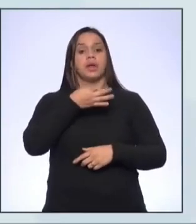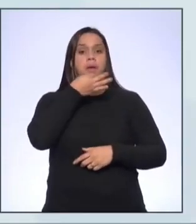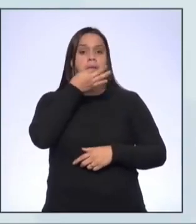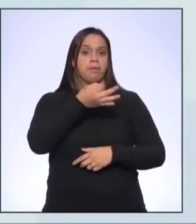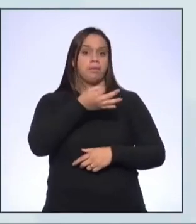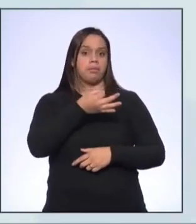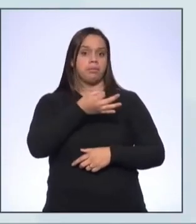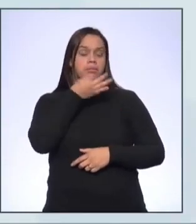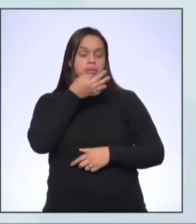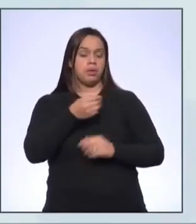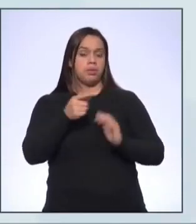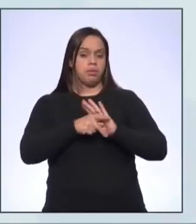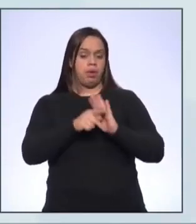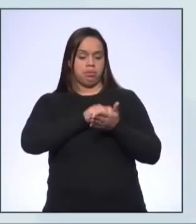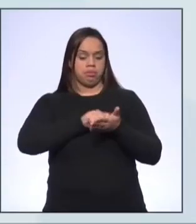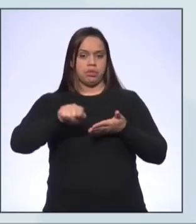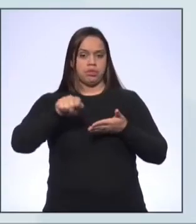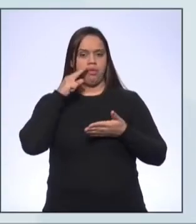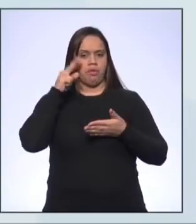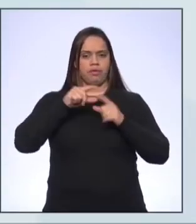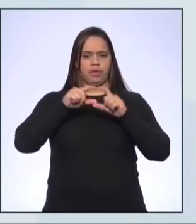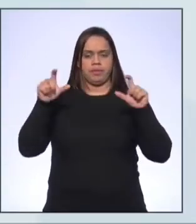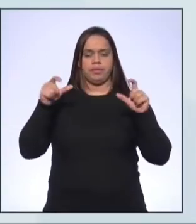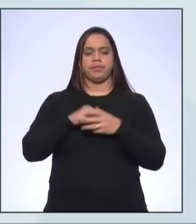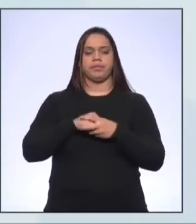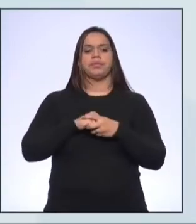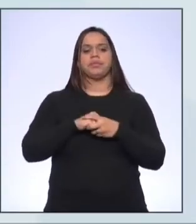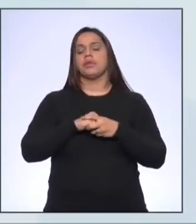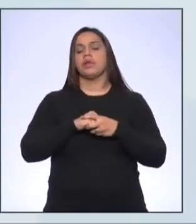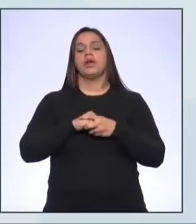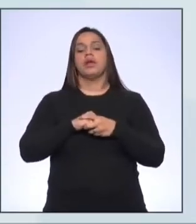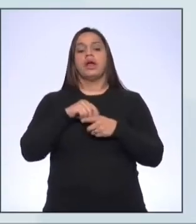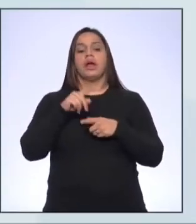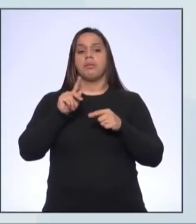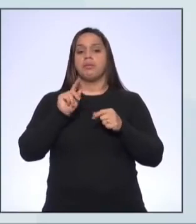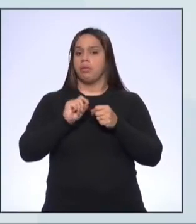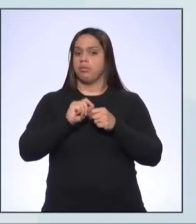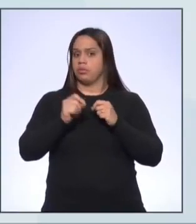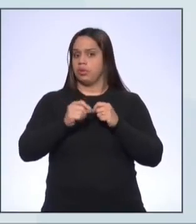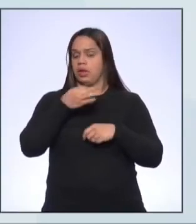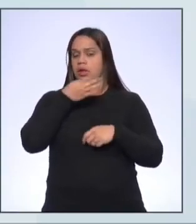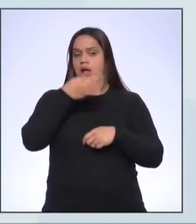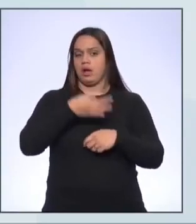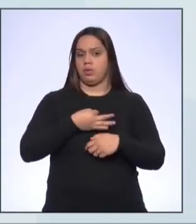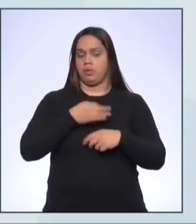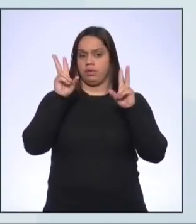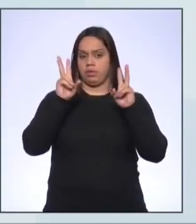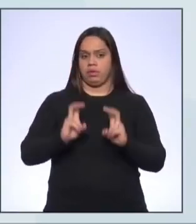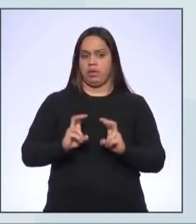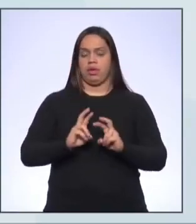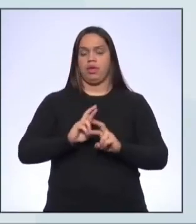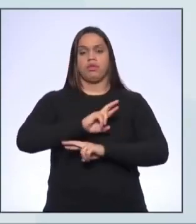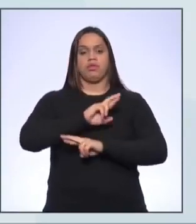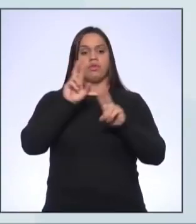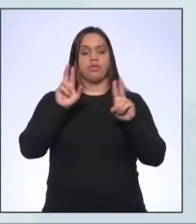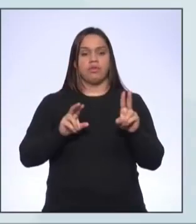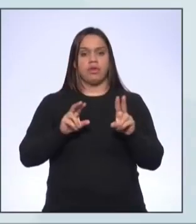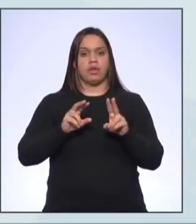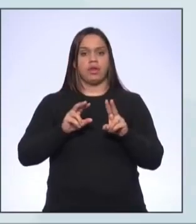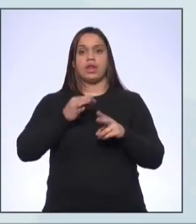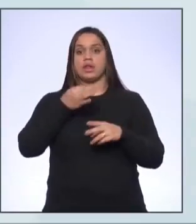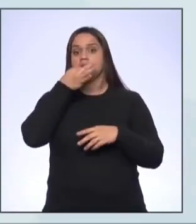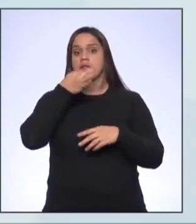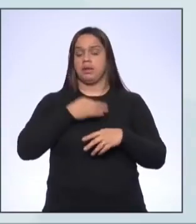Eu vou ler um pedacinho que está na tela, olha só. Sustentação do tema, que são os argumentos. Diferentes tipos de argumentos para sustentar, né,